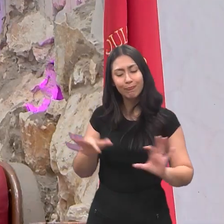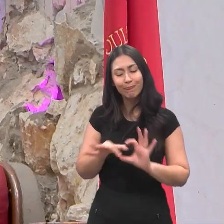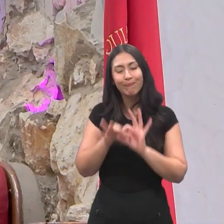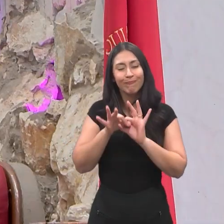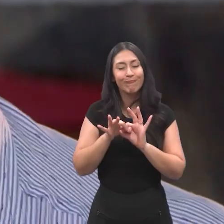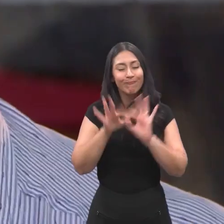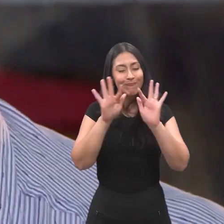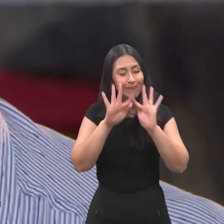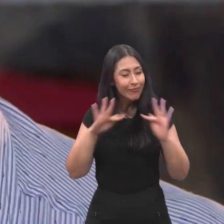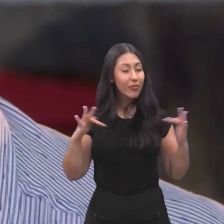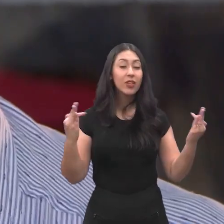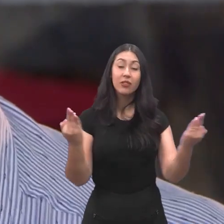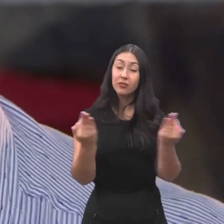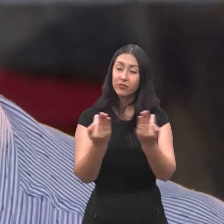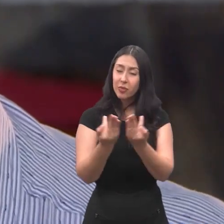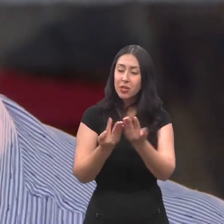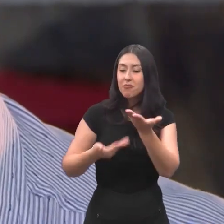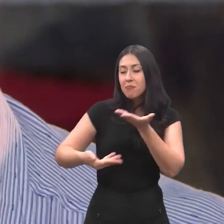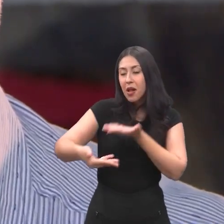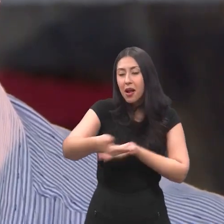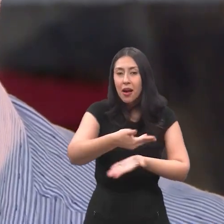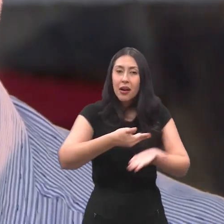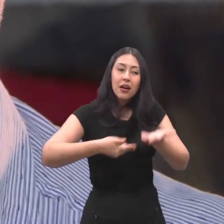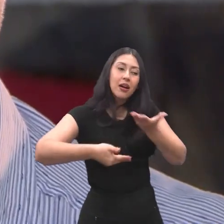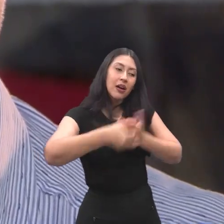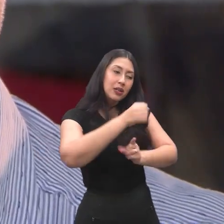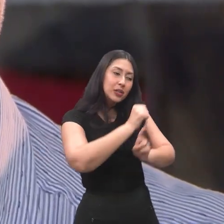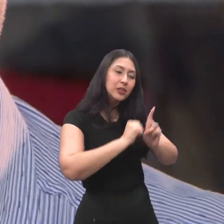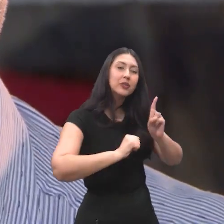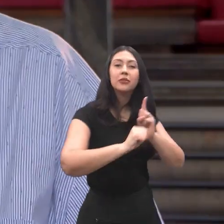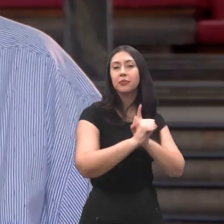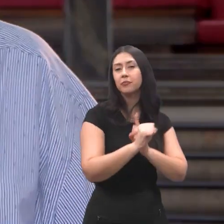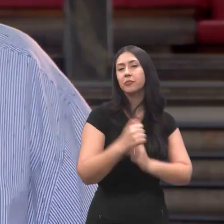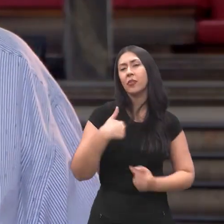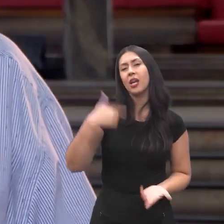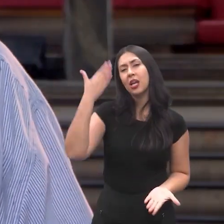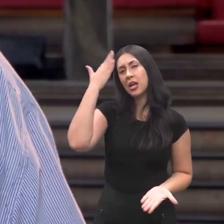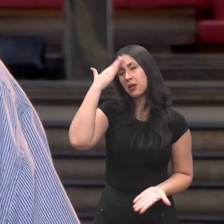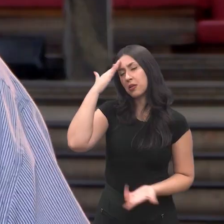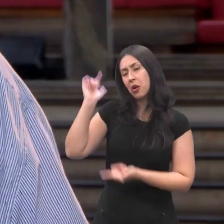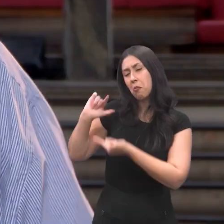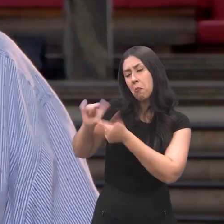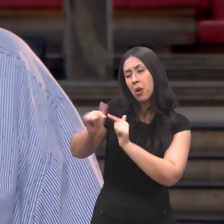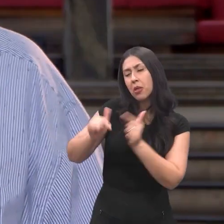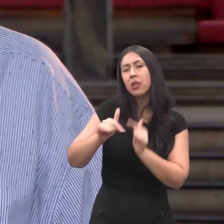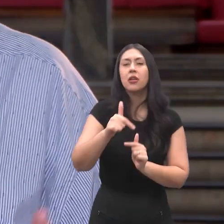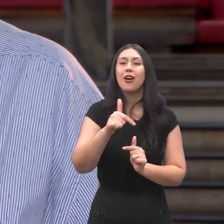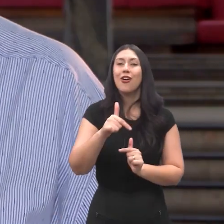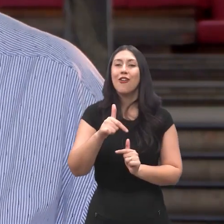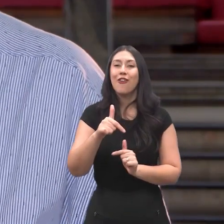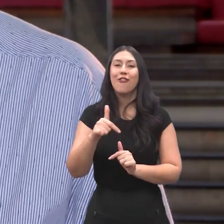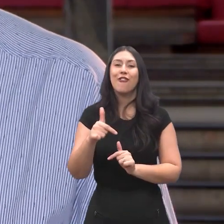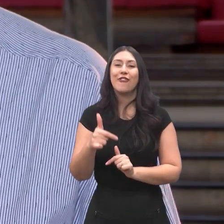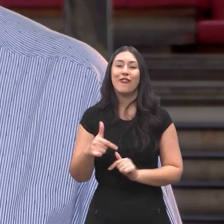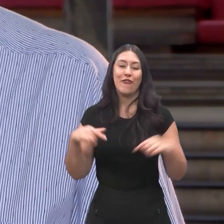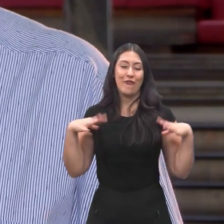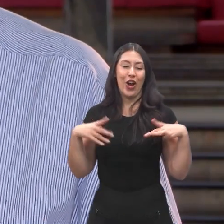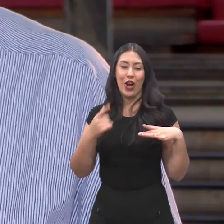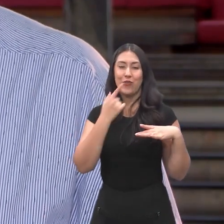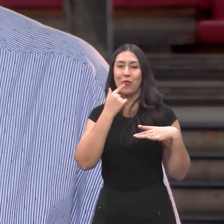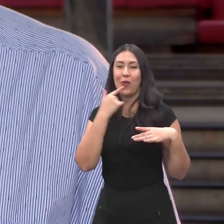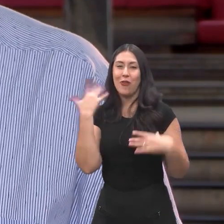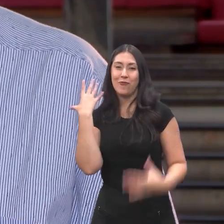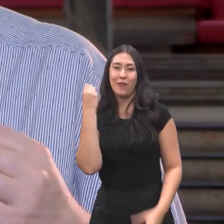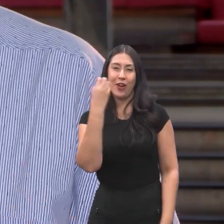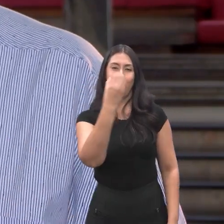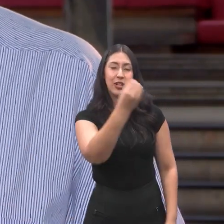de união e fraternidade também na sociedade. Eu sei que é uma tradição nossa viajar nos